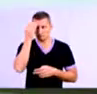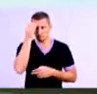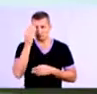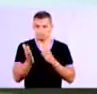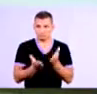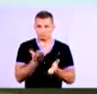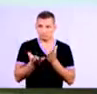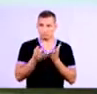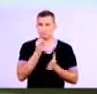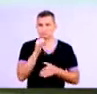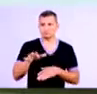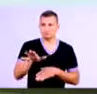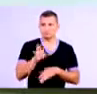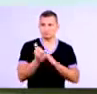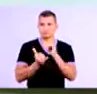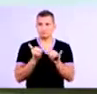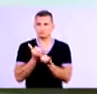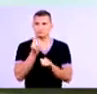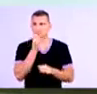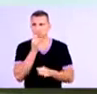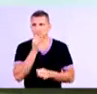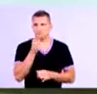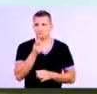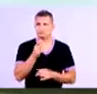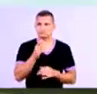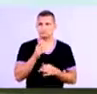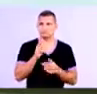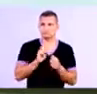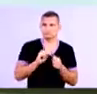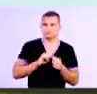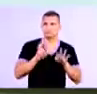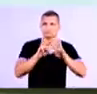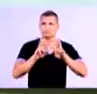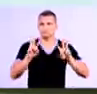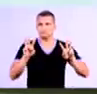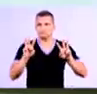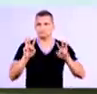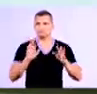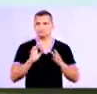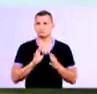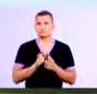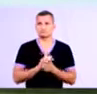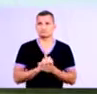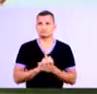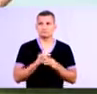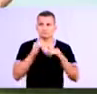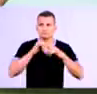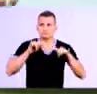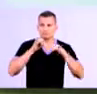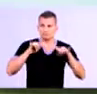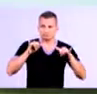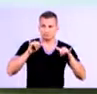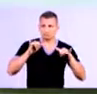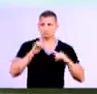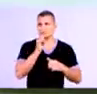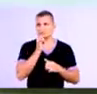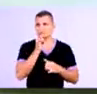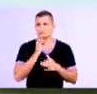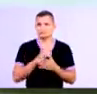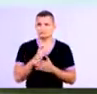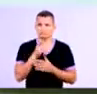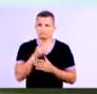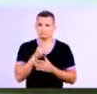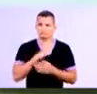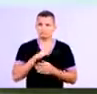da internet, por exemplo, se você vai fazer um site de notícias, por exemplo, se você